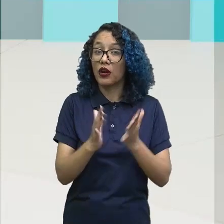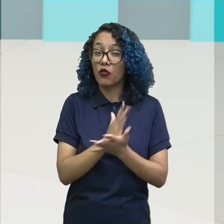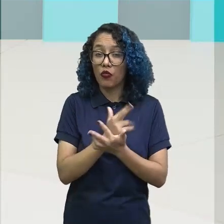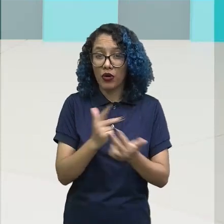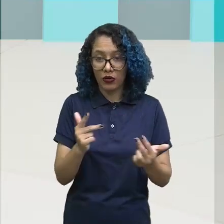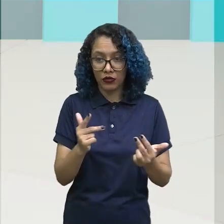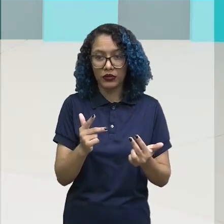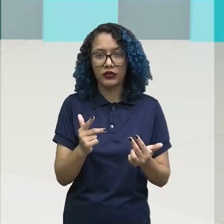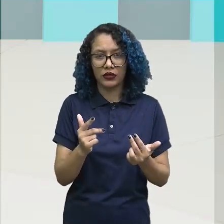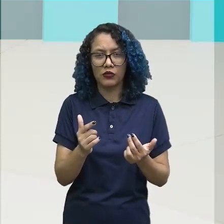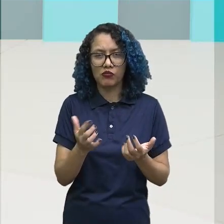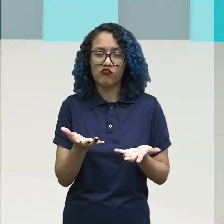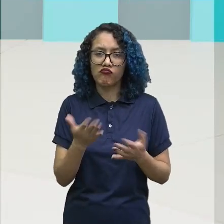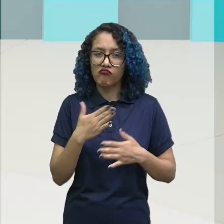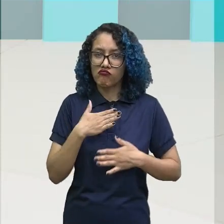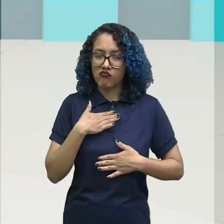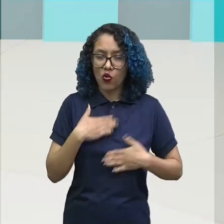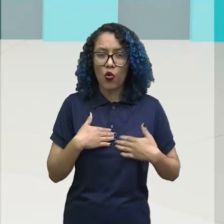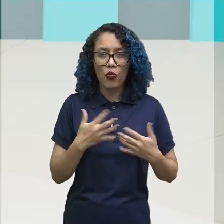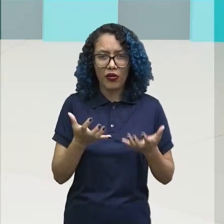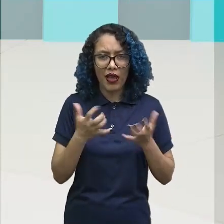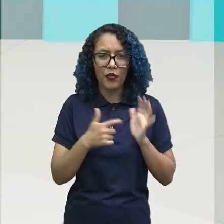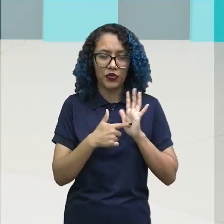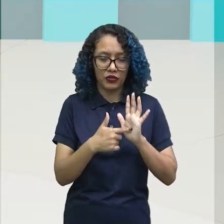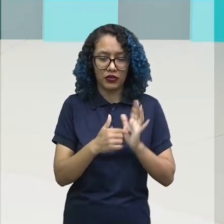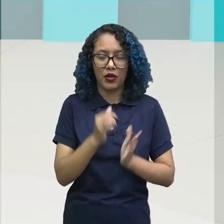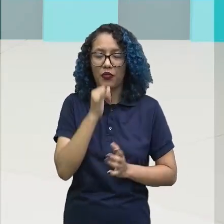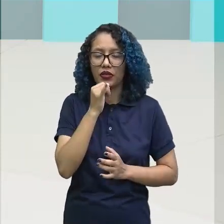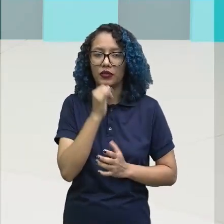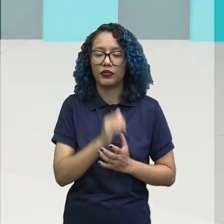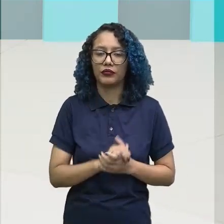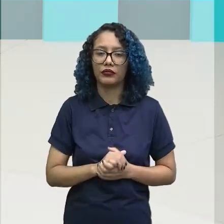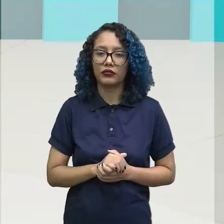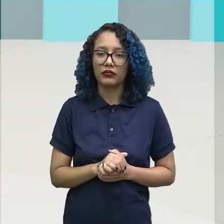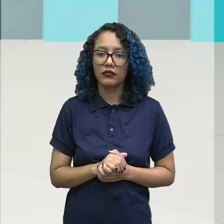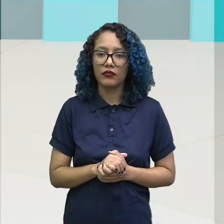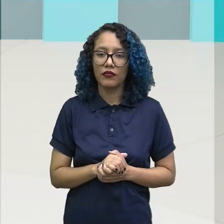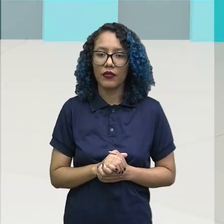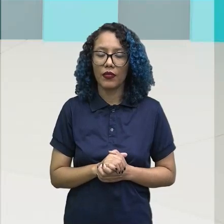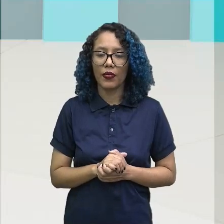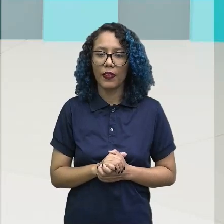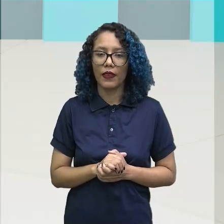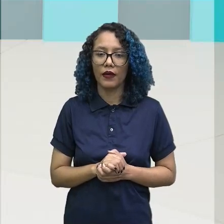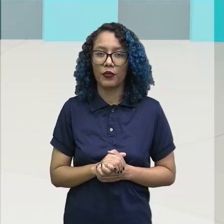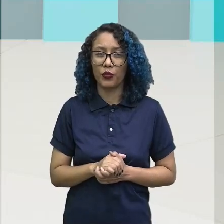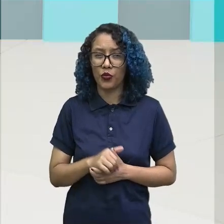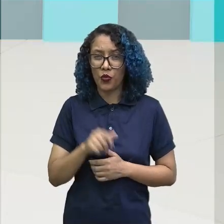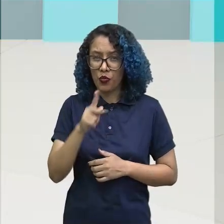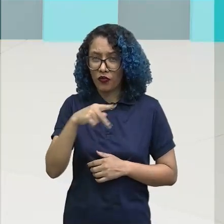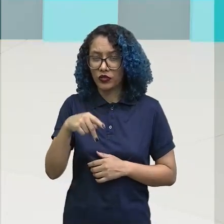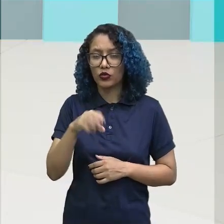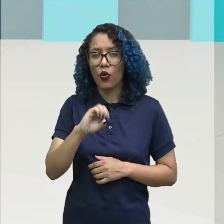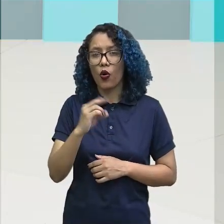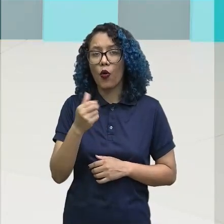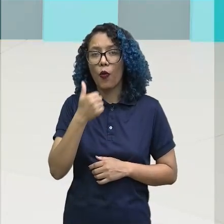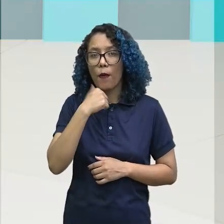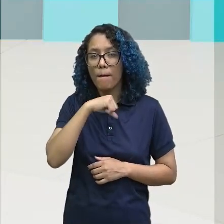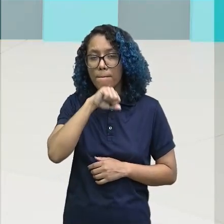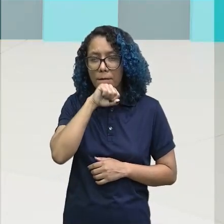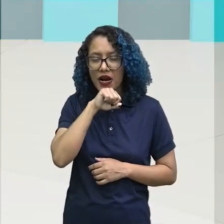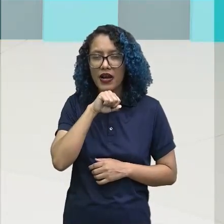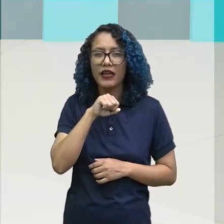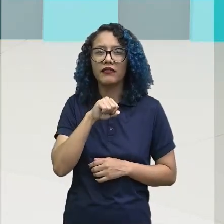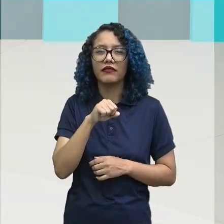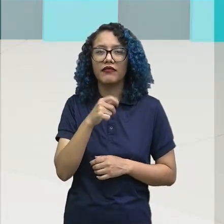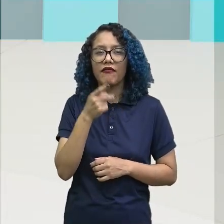corpo escolhe falar. Sabe aquele momento em que o seu professor, a sua mãe diz, para, já chega,